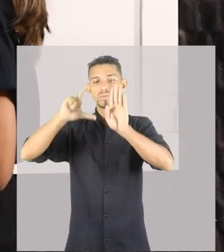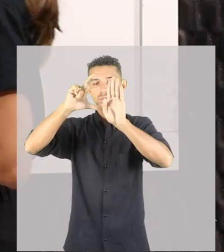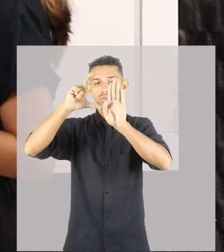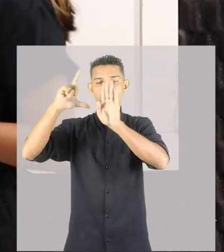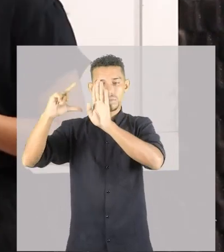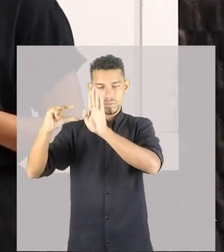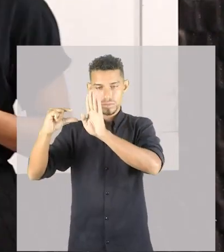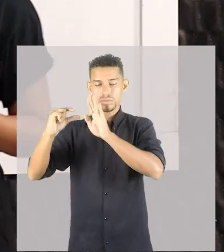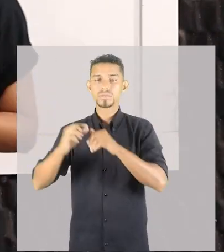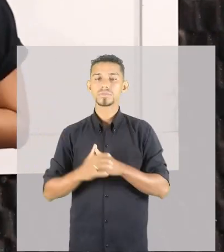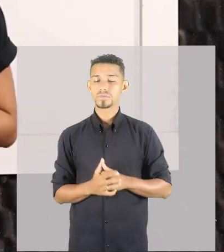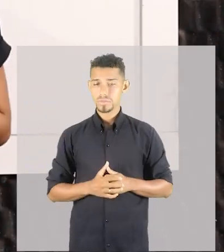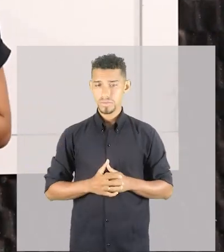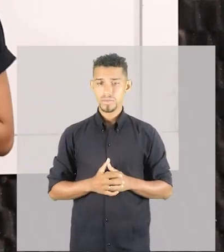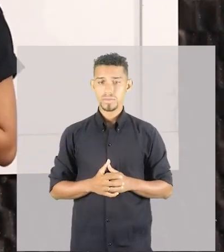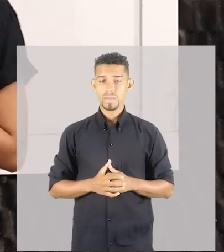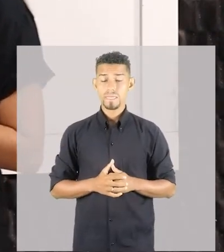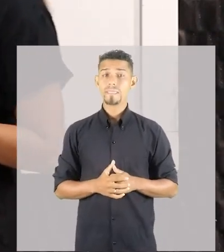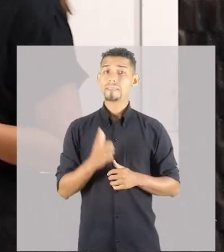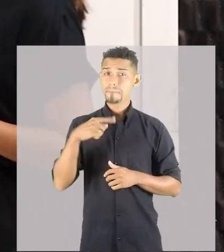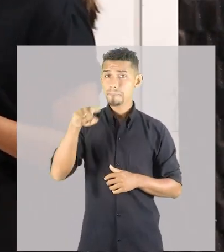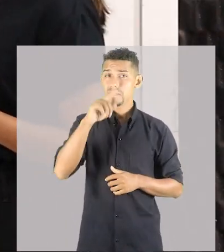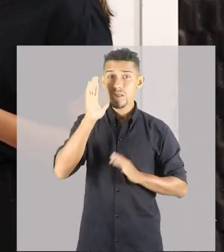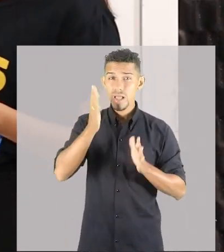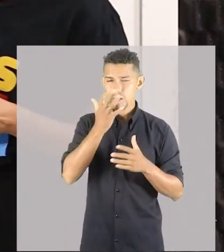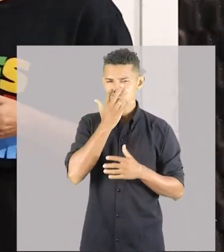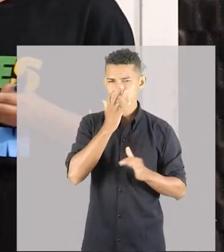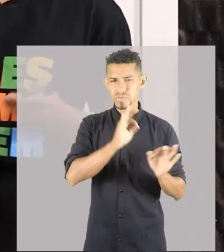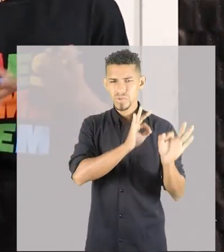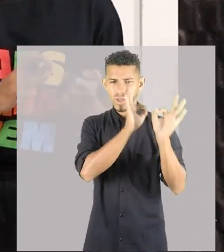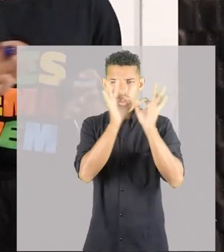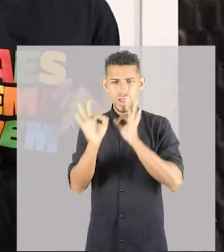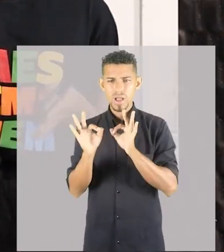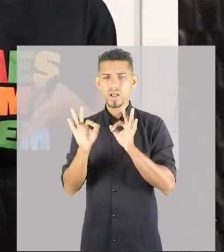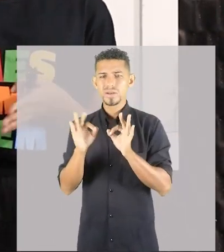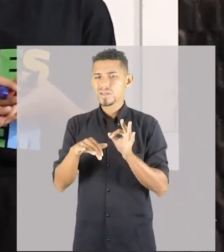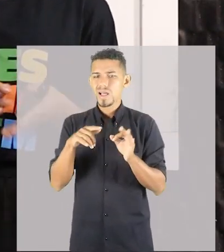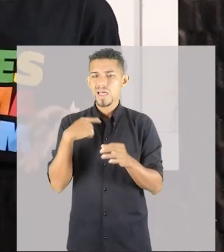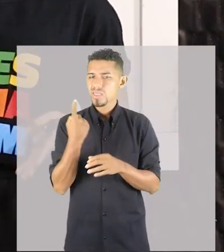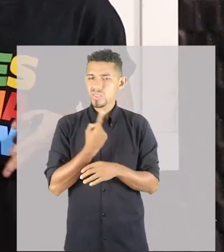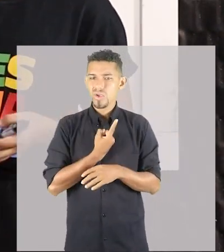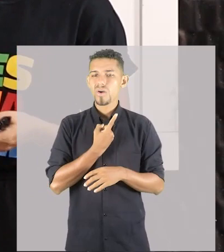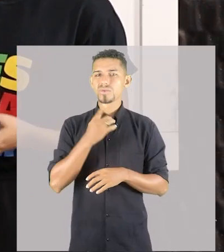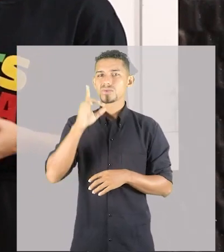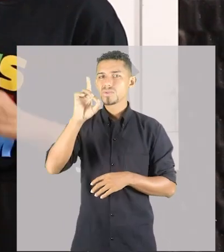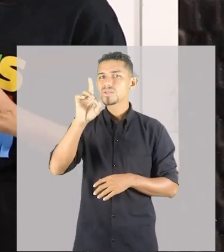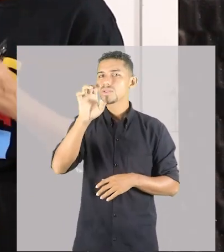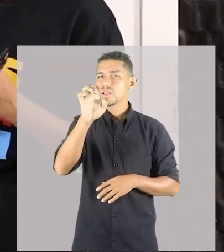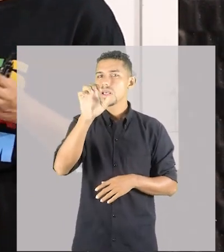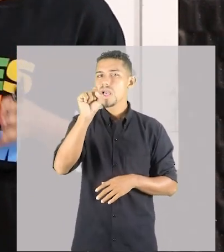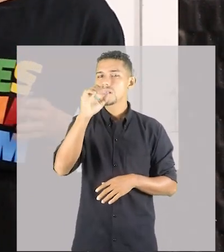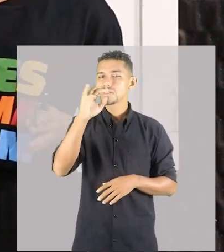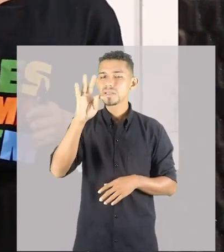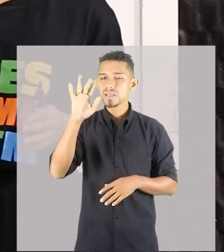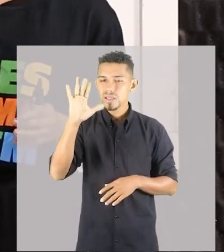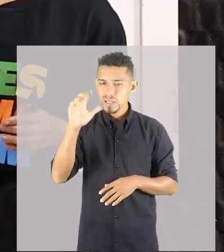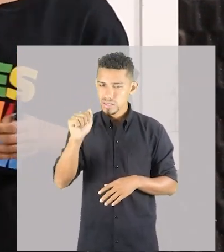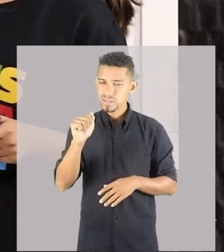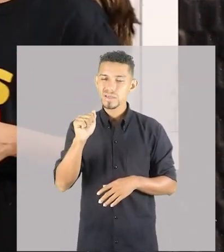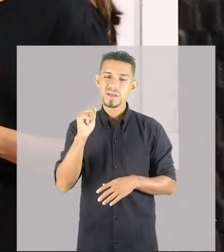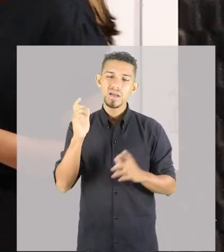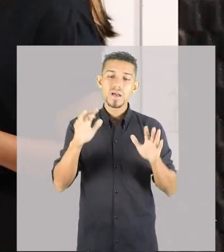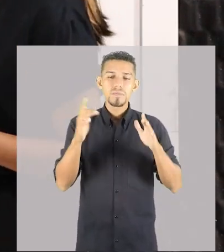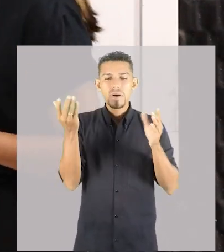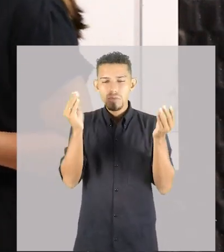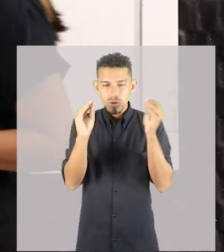Raíssa, Bzão, Bzinho, tá? Então você já observou aqui quem é a nossa descendência, mas a gente pode montar, né? Quem